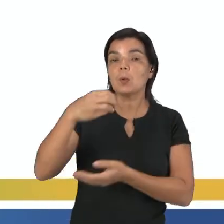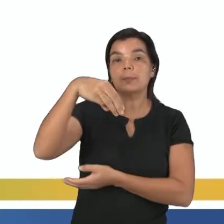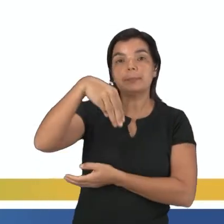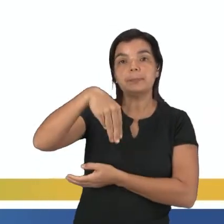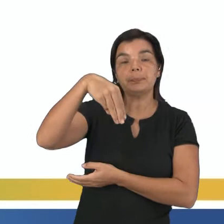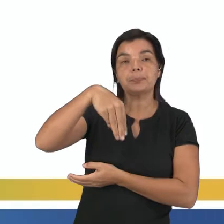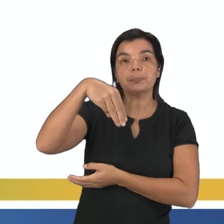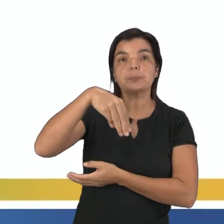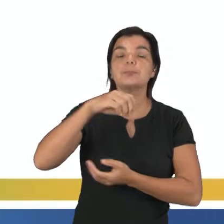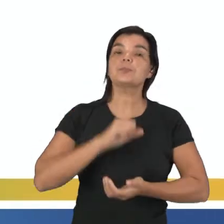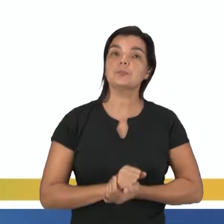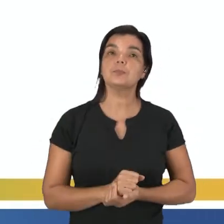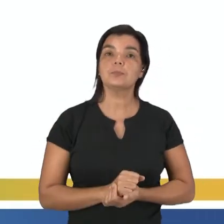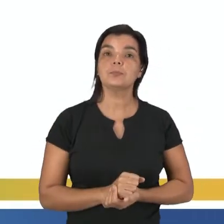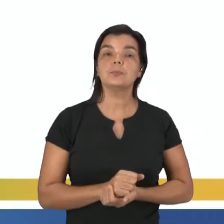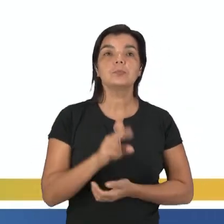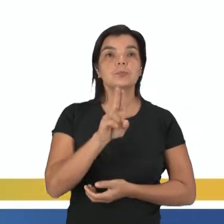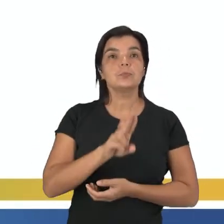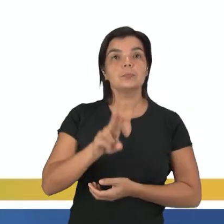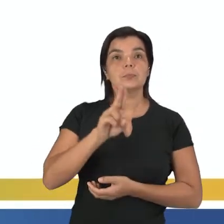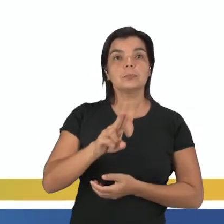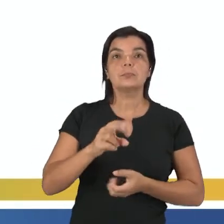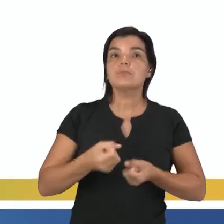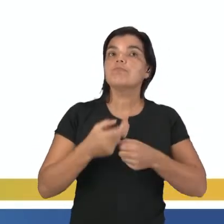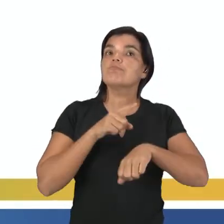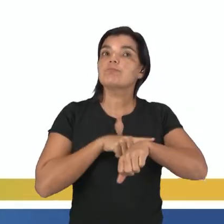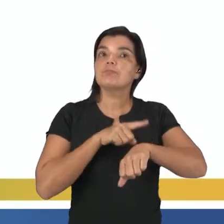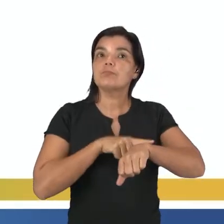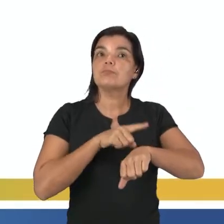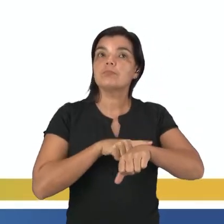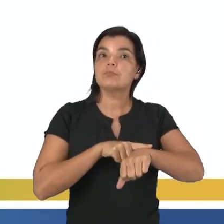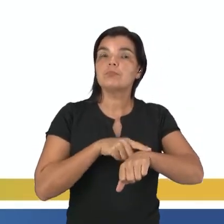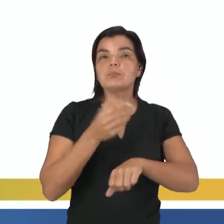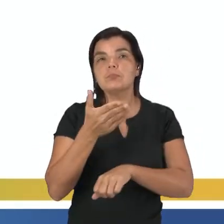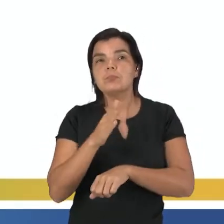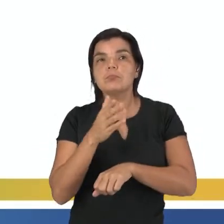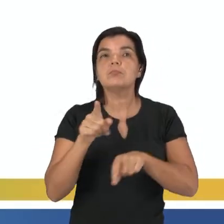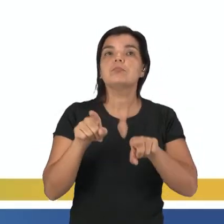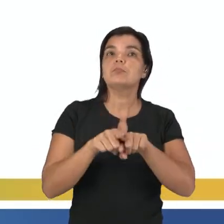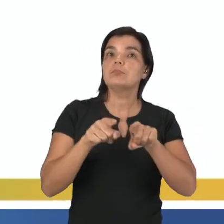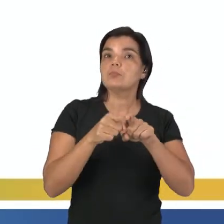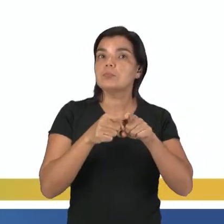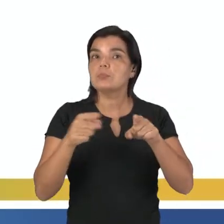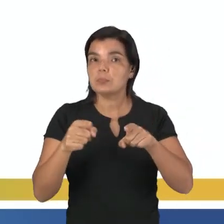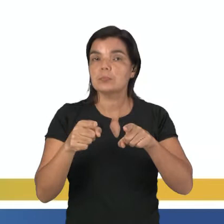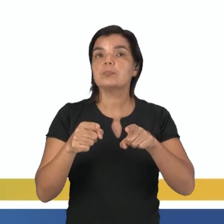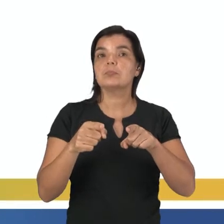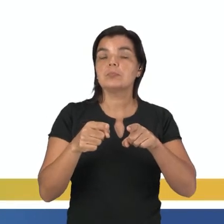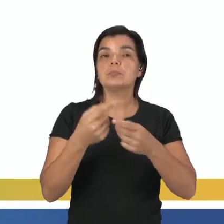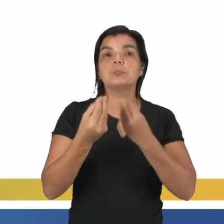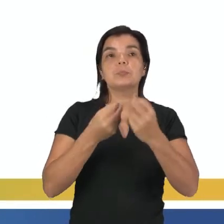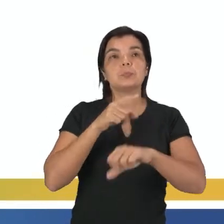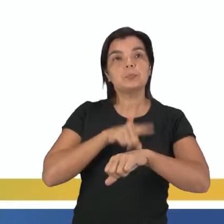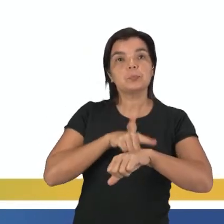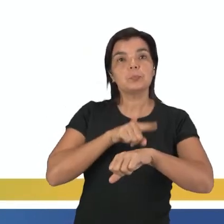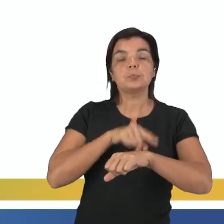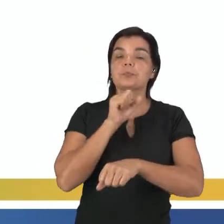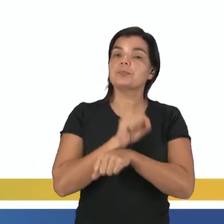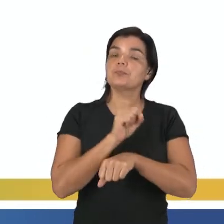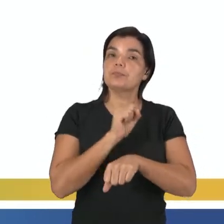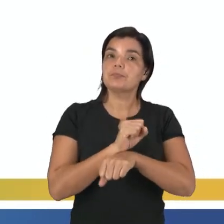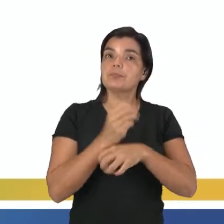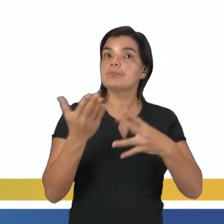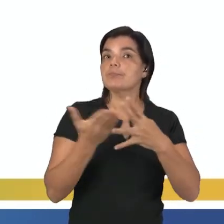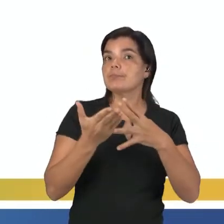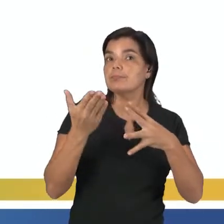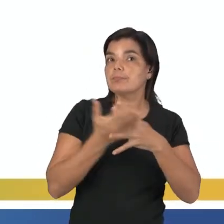Nós podemos falar o que também? Que os minutos são utilizados para expressar um tempo relativamente médio de uma determinada ação, como o tempo de